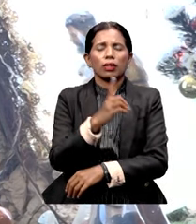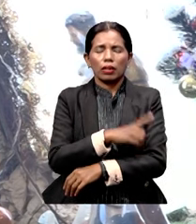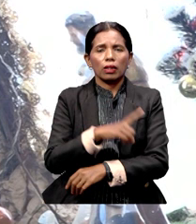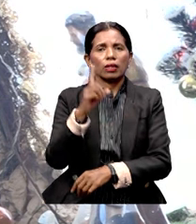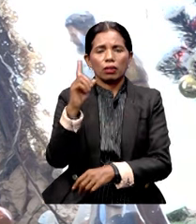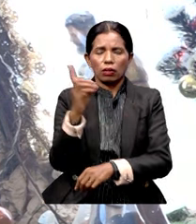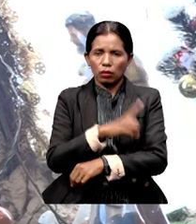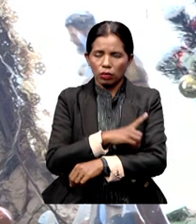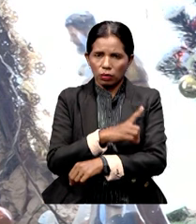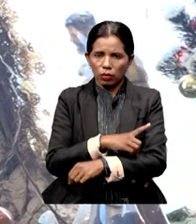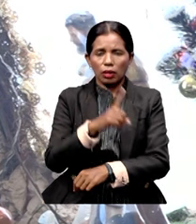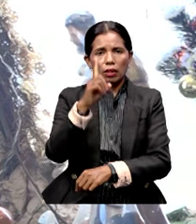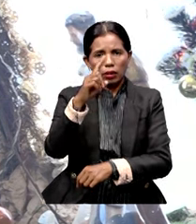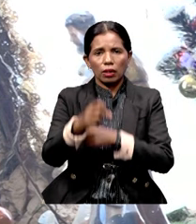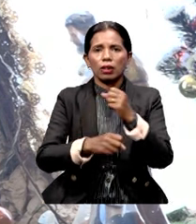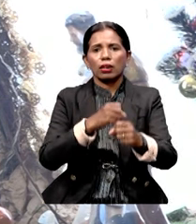ida, ietina ida ni laran.